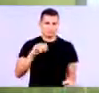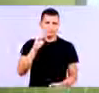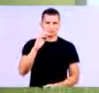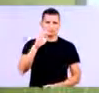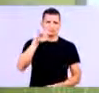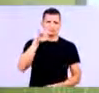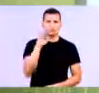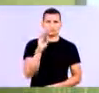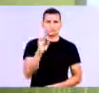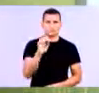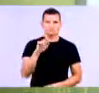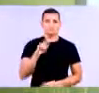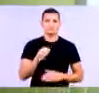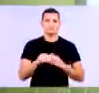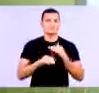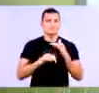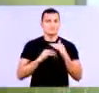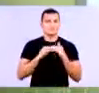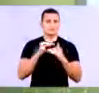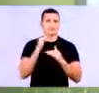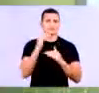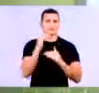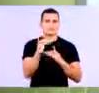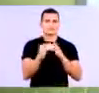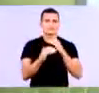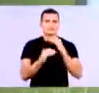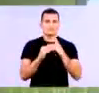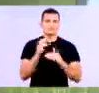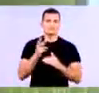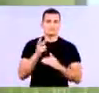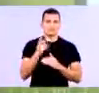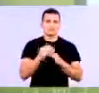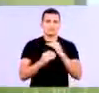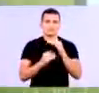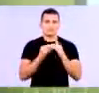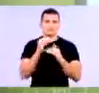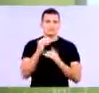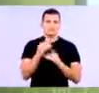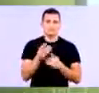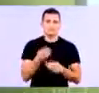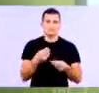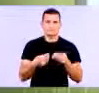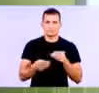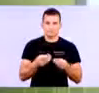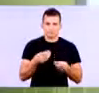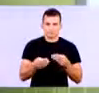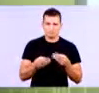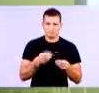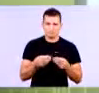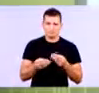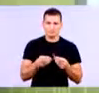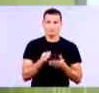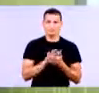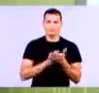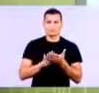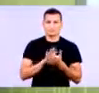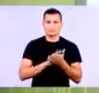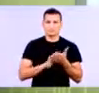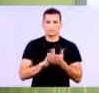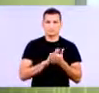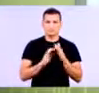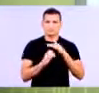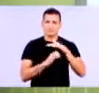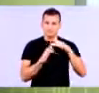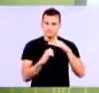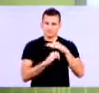é evoluindo, está constantemente em movimento. Com relação à flexibilidade, nenhuma empresa